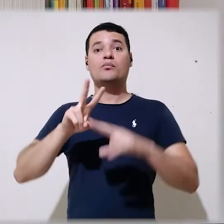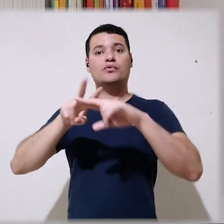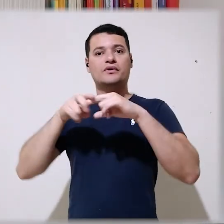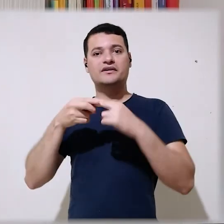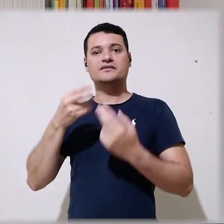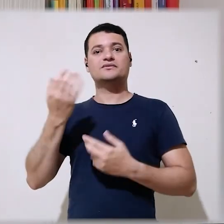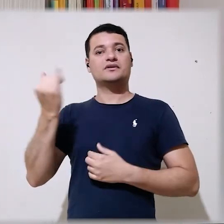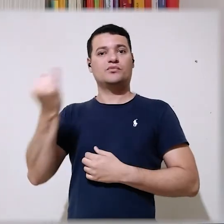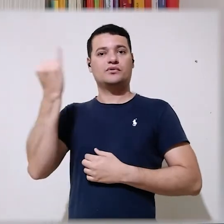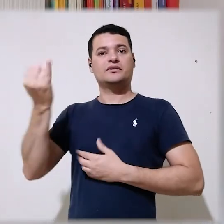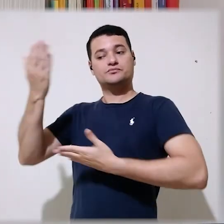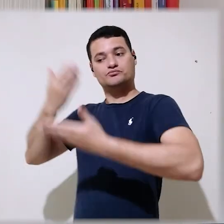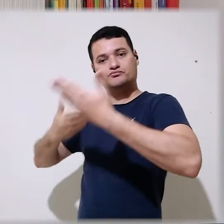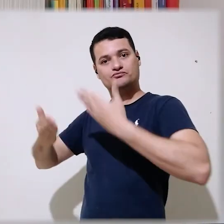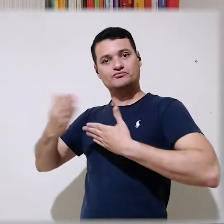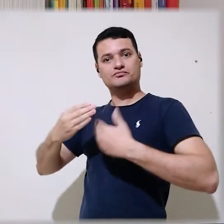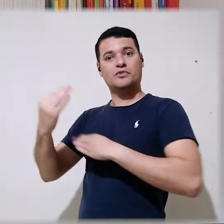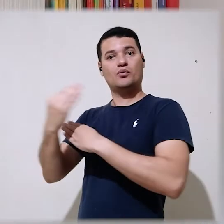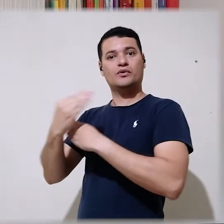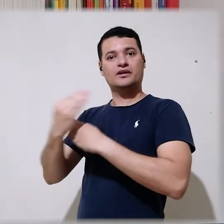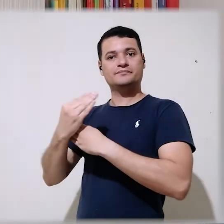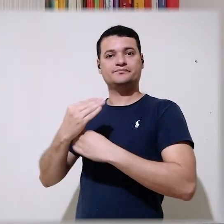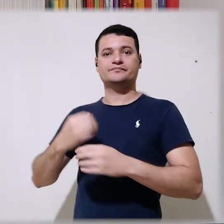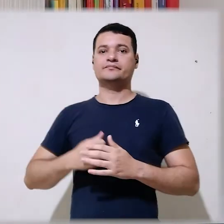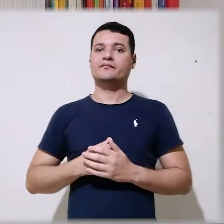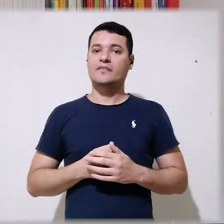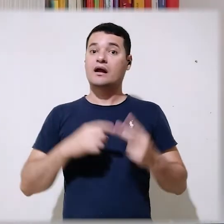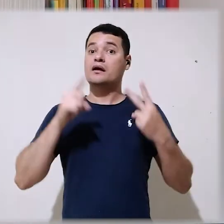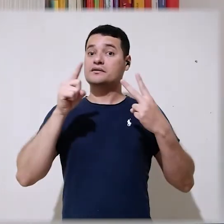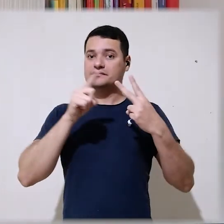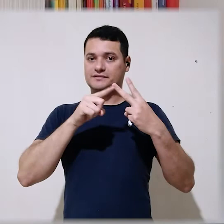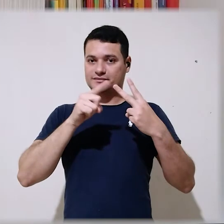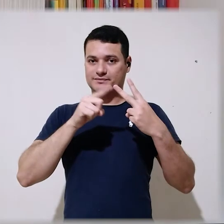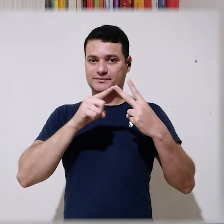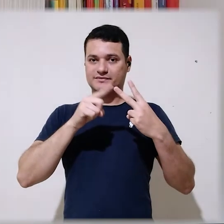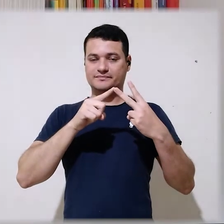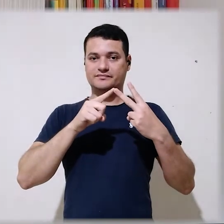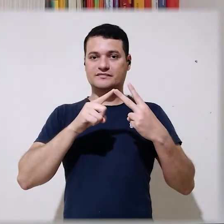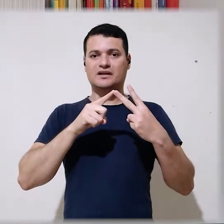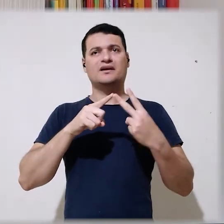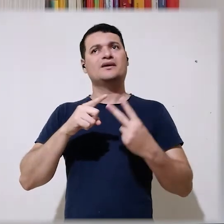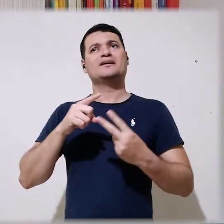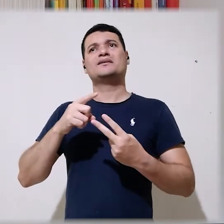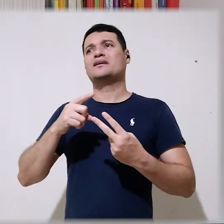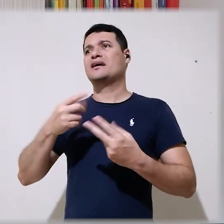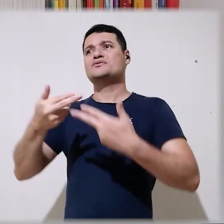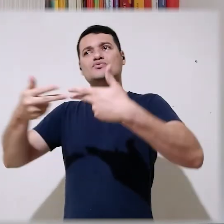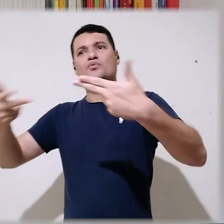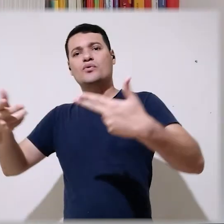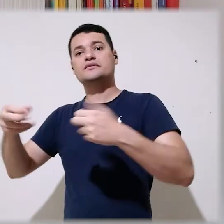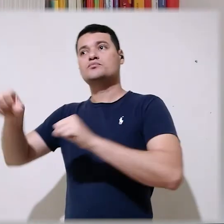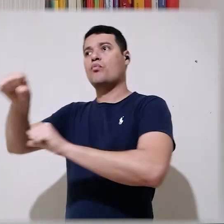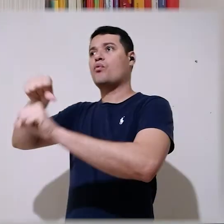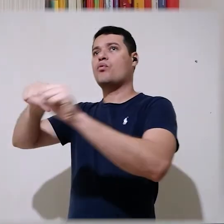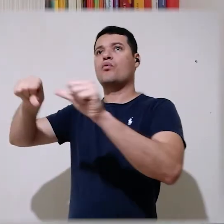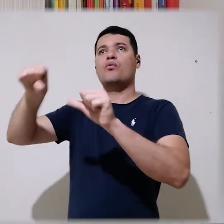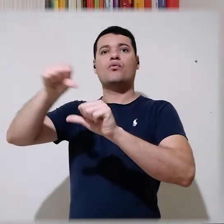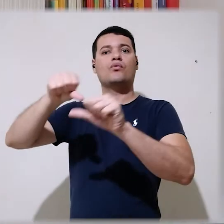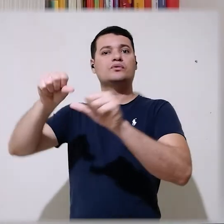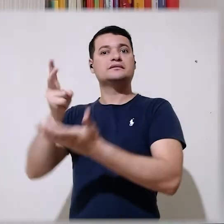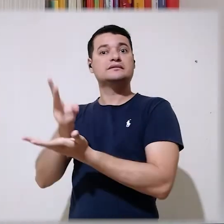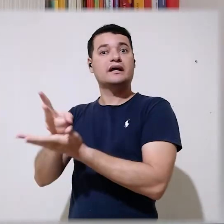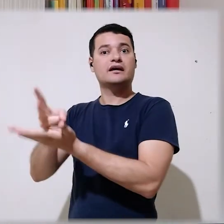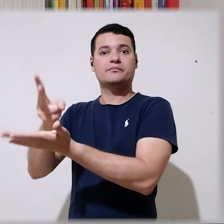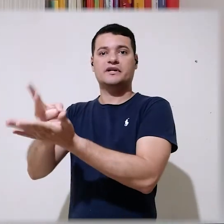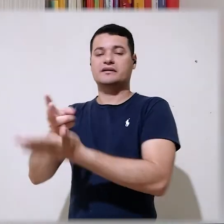tivessem acontecido. Por isso, seja gentil consigo mesmo. A segunda coisa